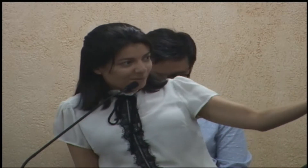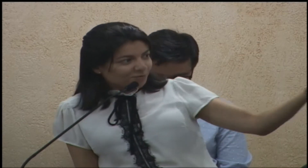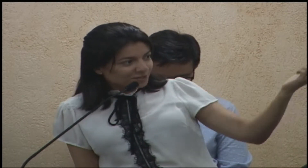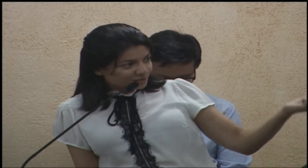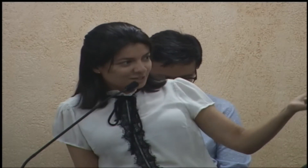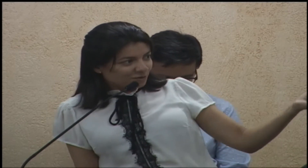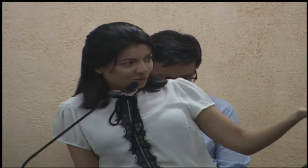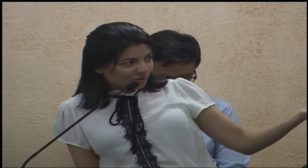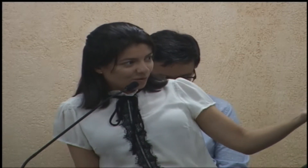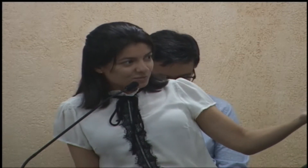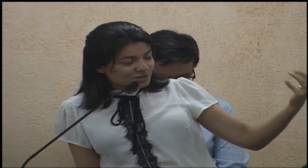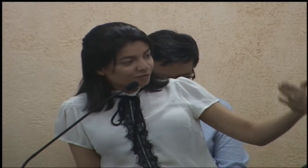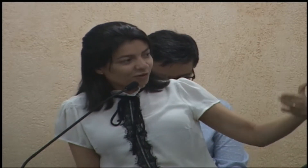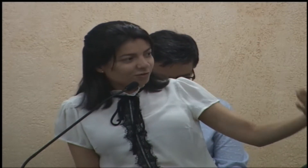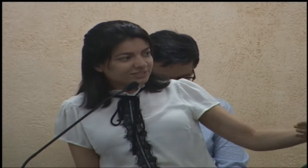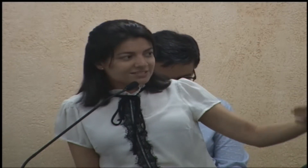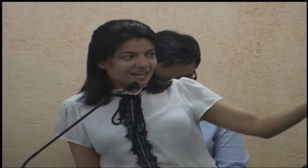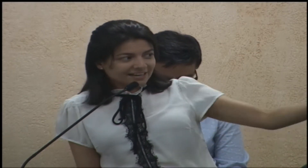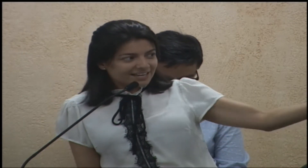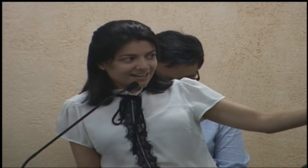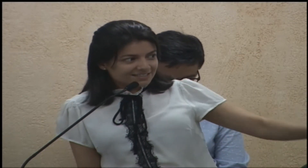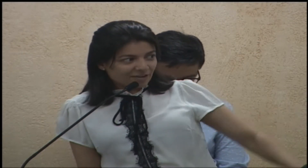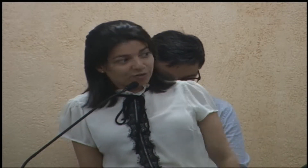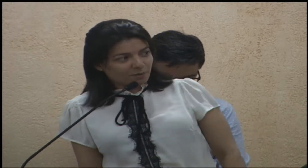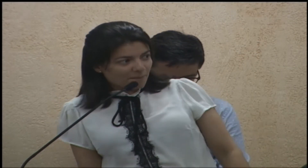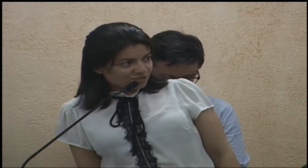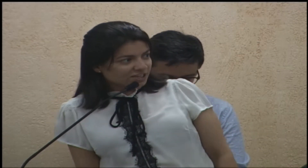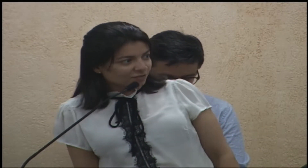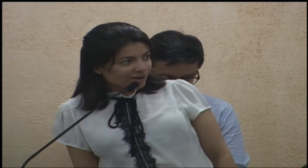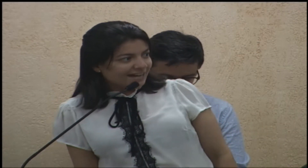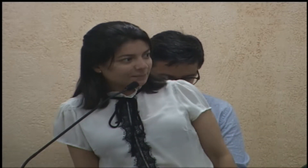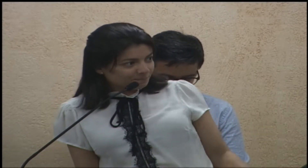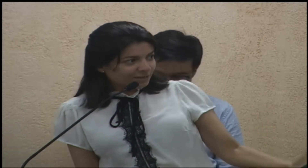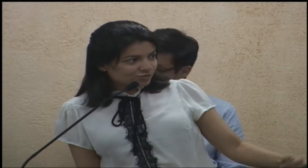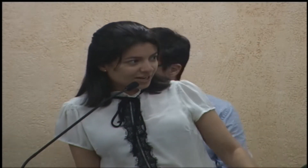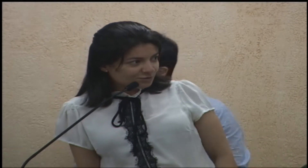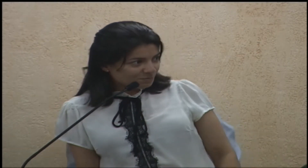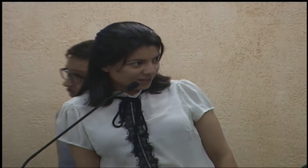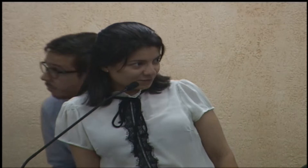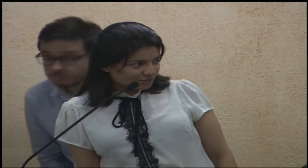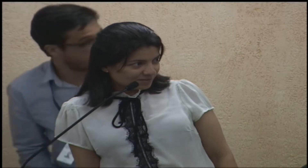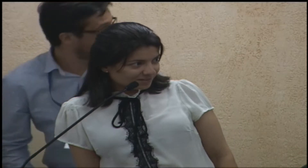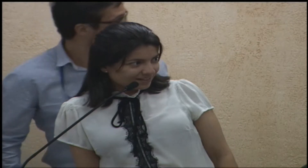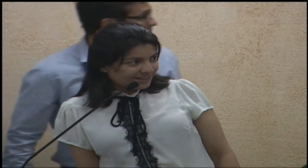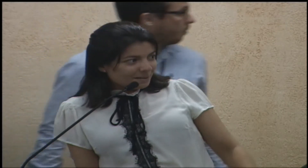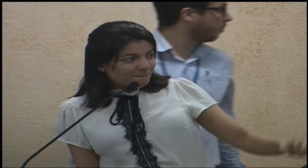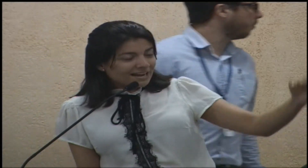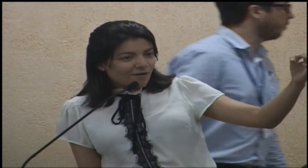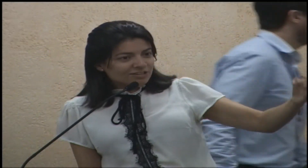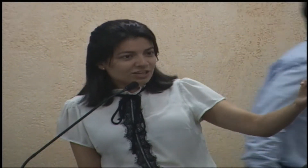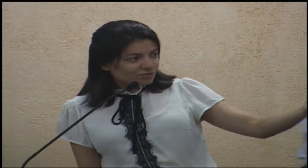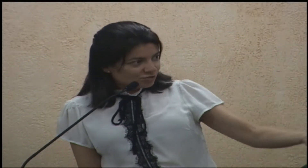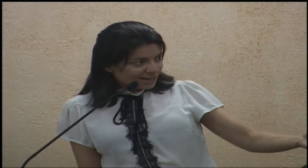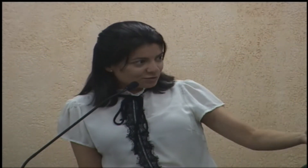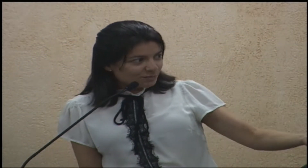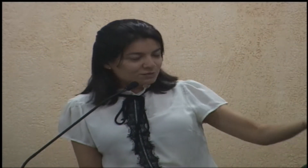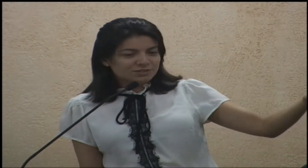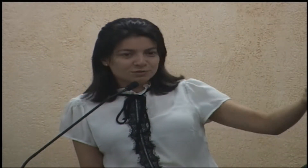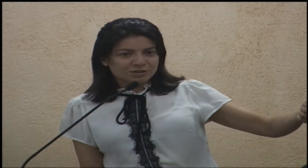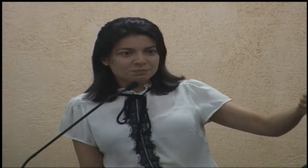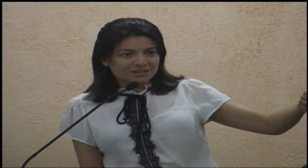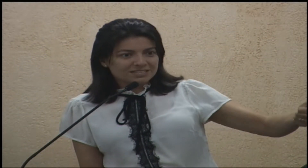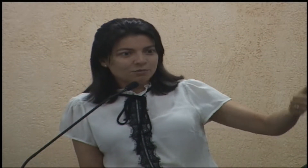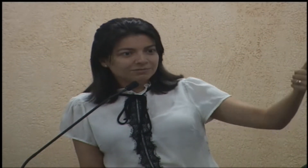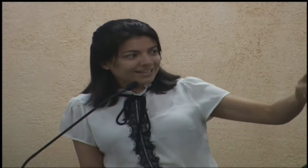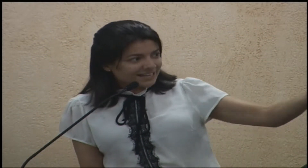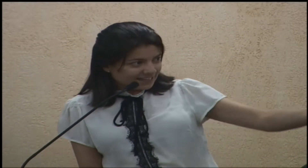a forma com que você colocou, se eu for contestar aqui, ela está formalmente equivocada pelos direitos humanos. Pela ótica dos direitos humanos, você